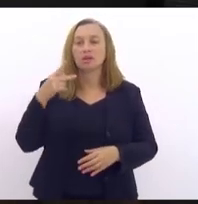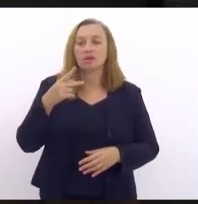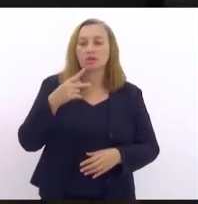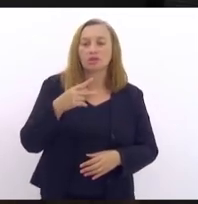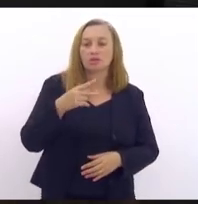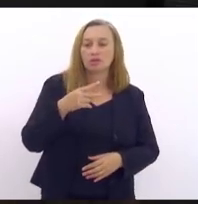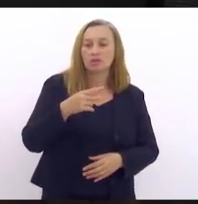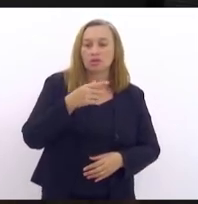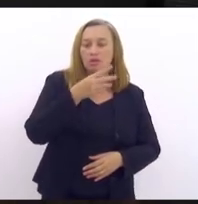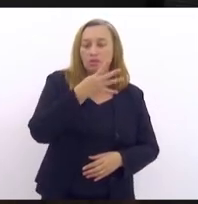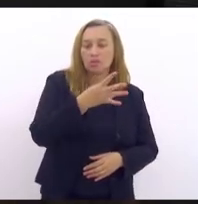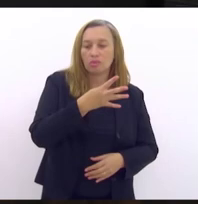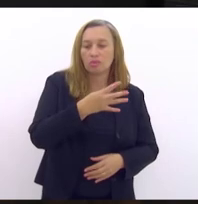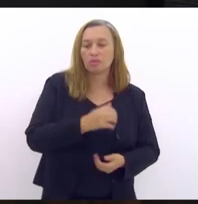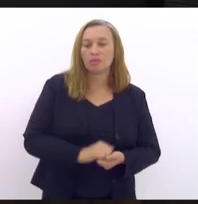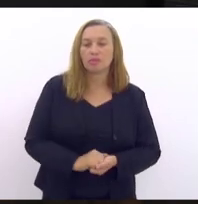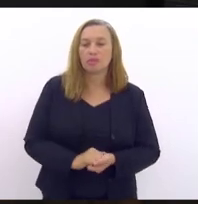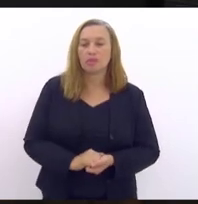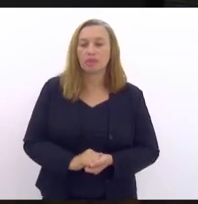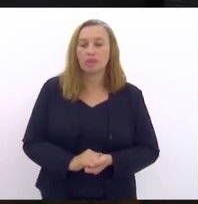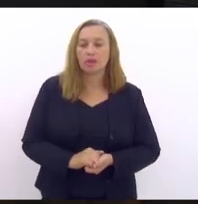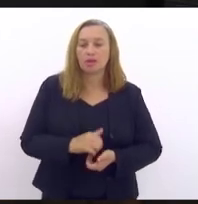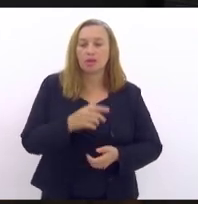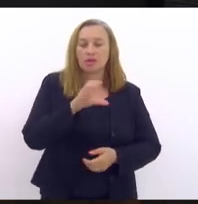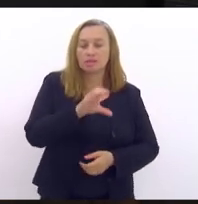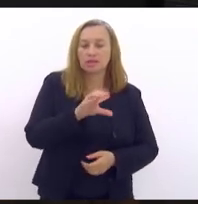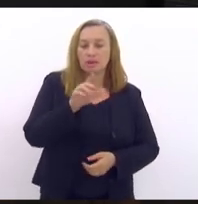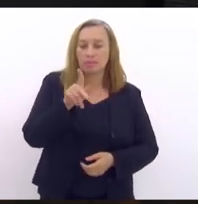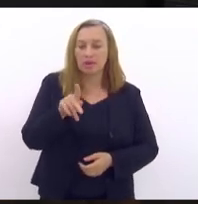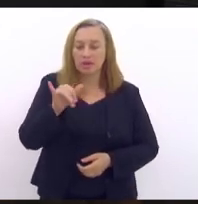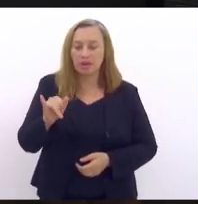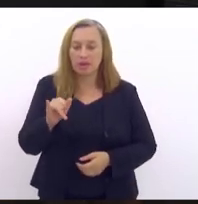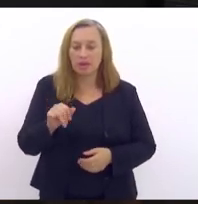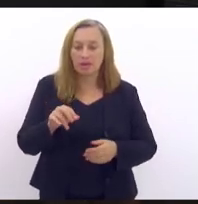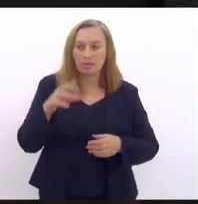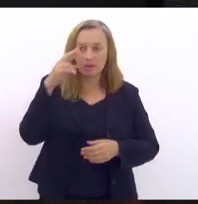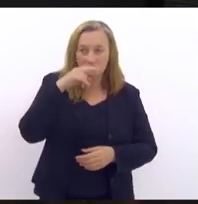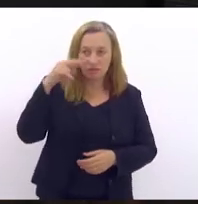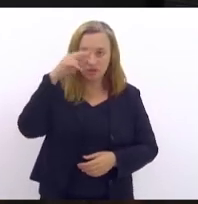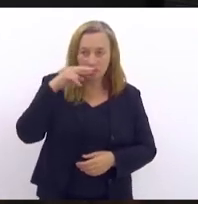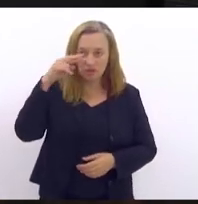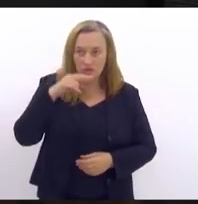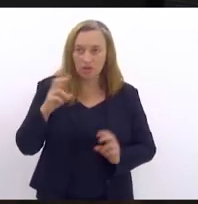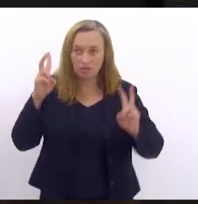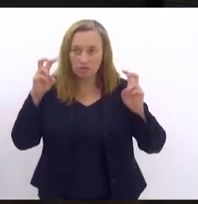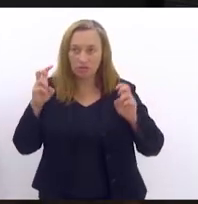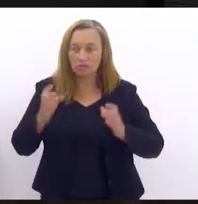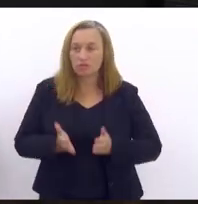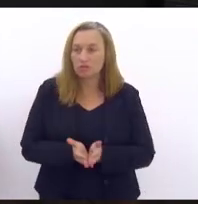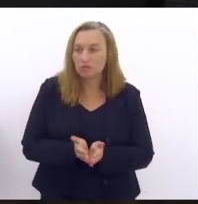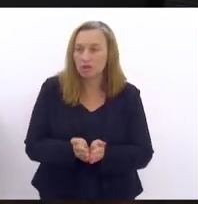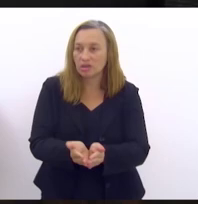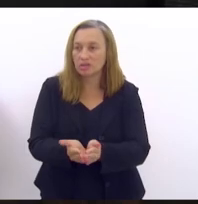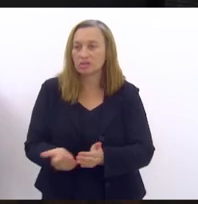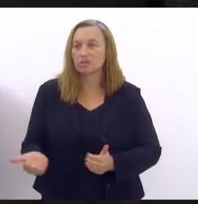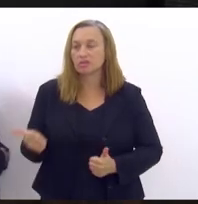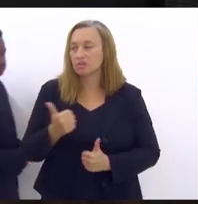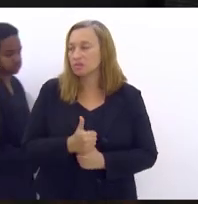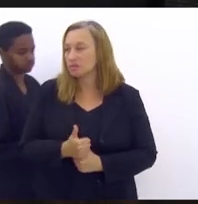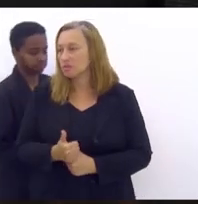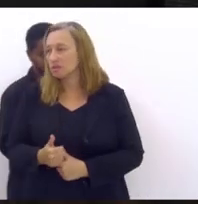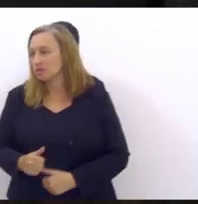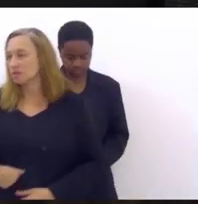2023, Comissão Parlamentar de Inquérito, CPI, para investigar e analisar os casos específicos de embarcações que se